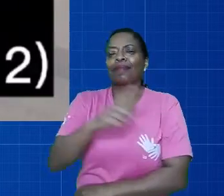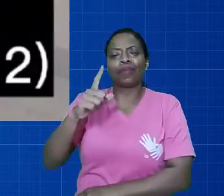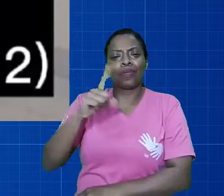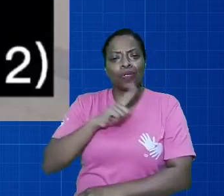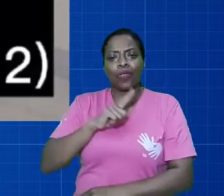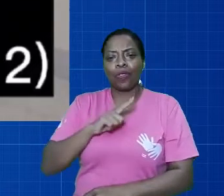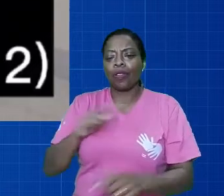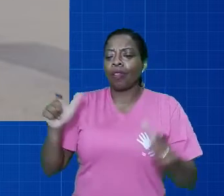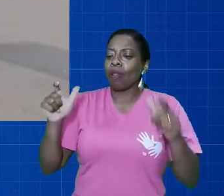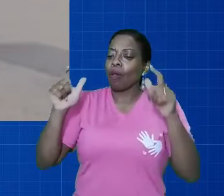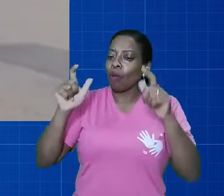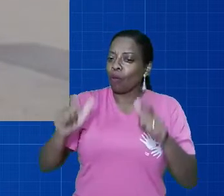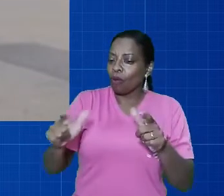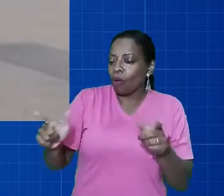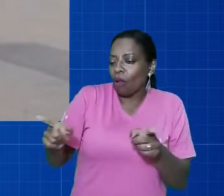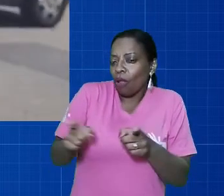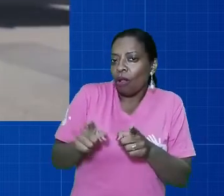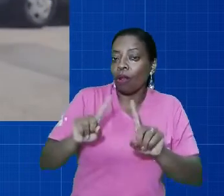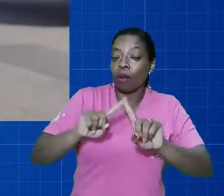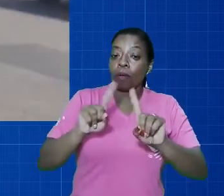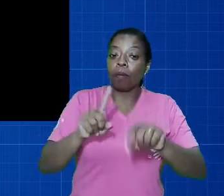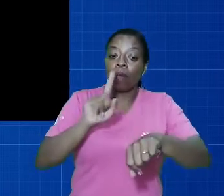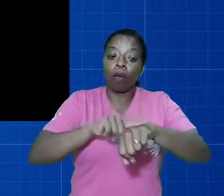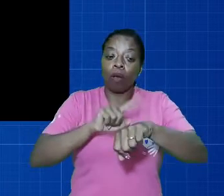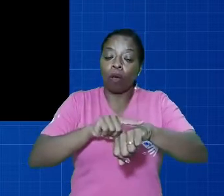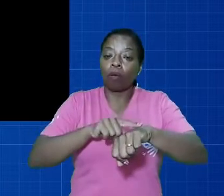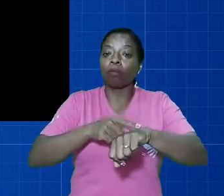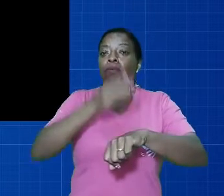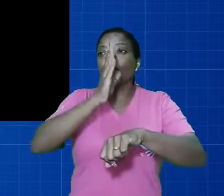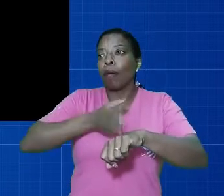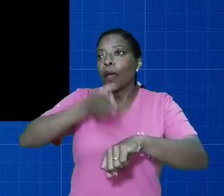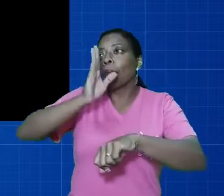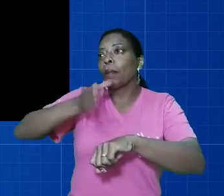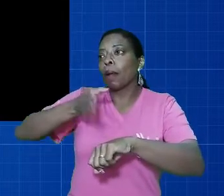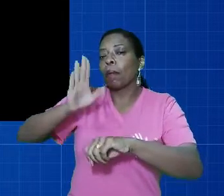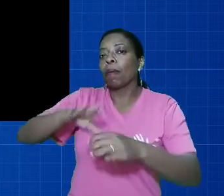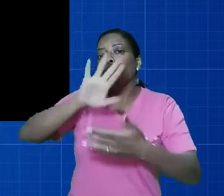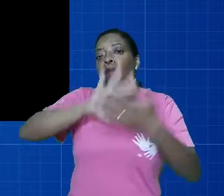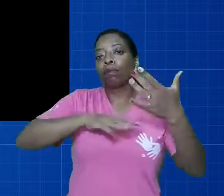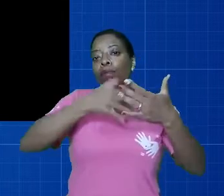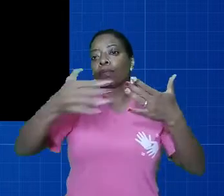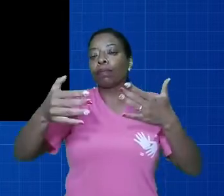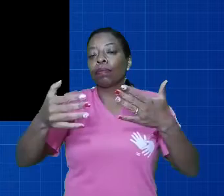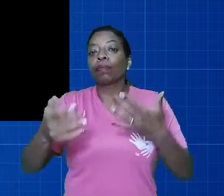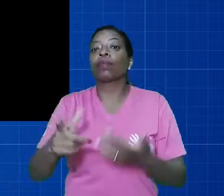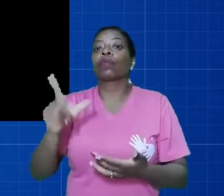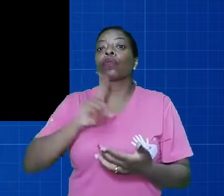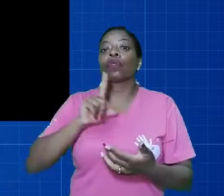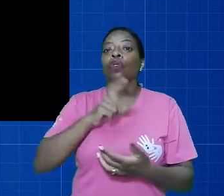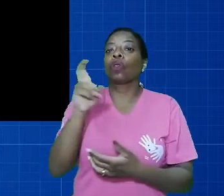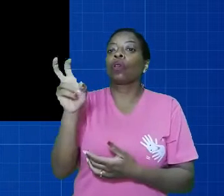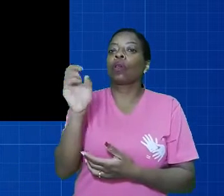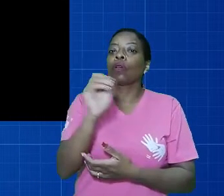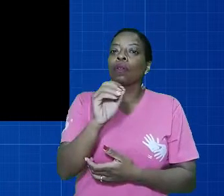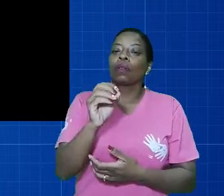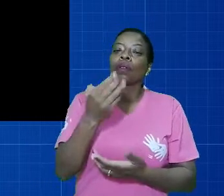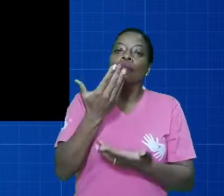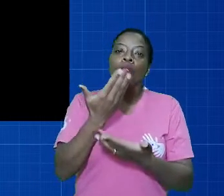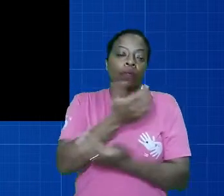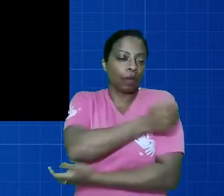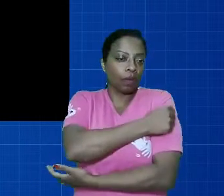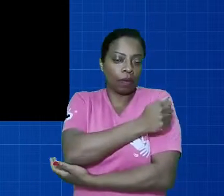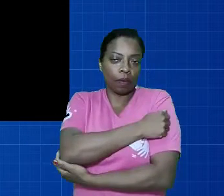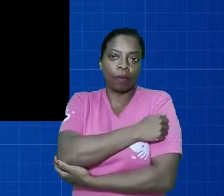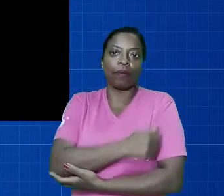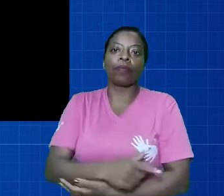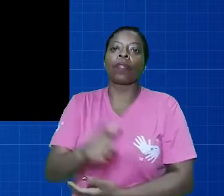pela organização dos horários dos cursos que eram feitos. Esse espaço aqui a gente tinha uma biblioteca, uma sala de espera.